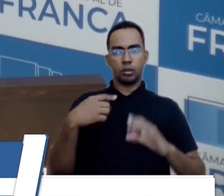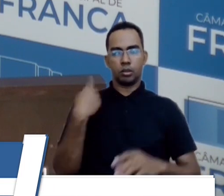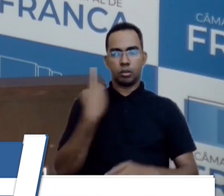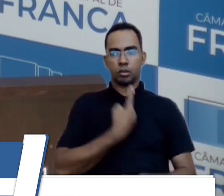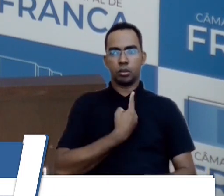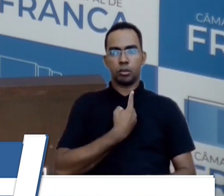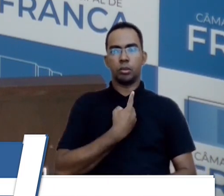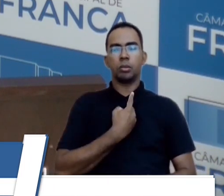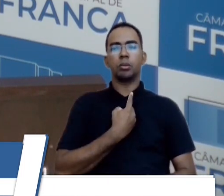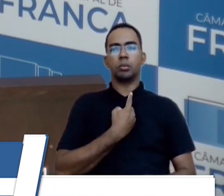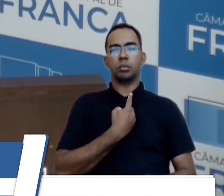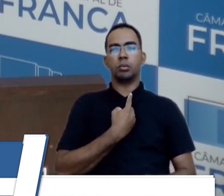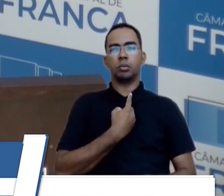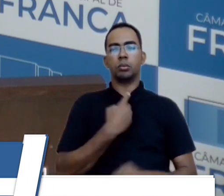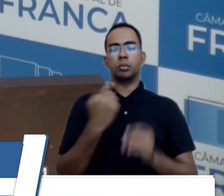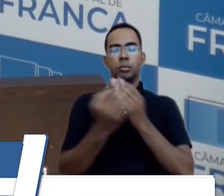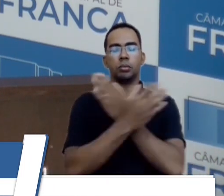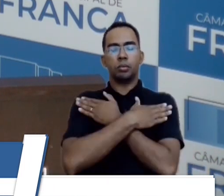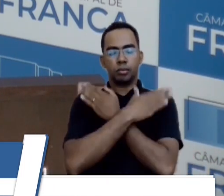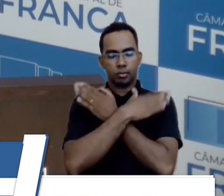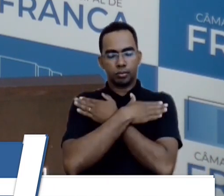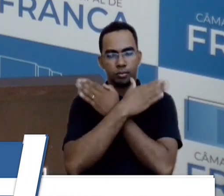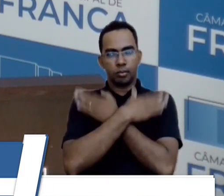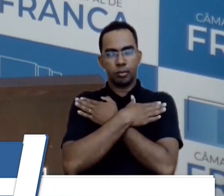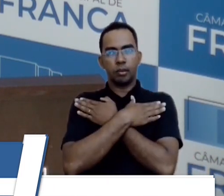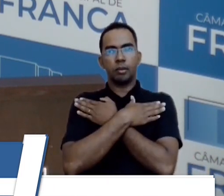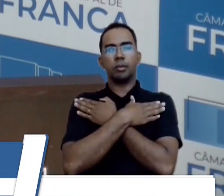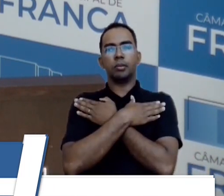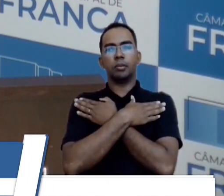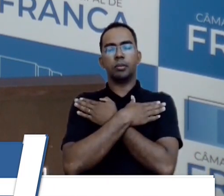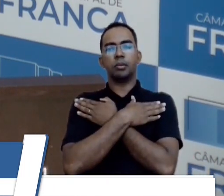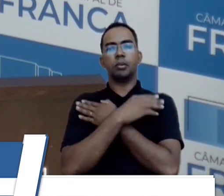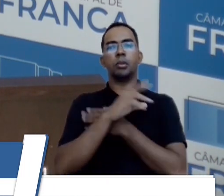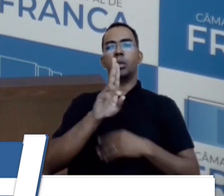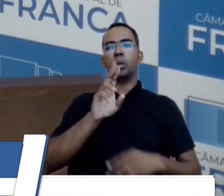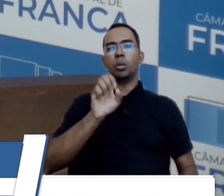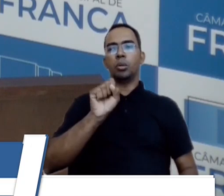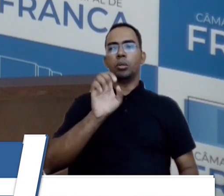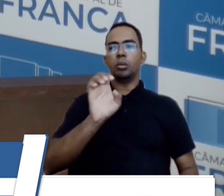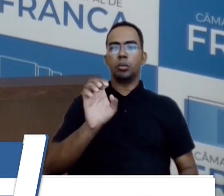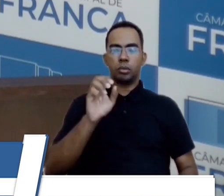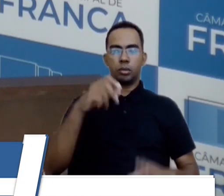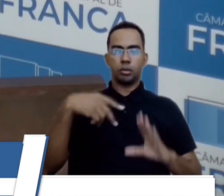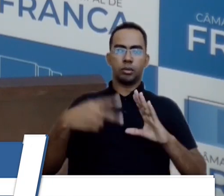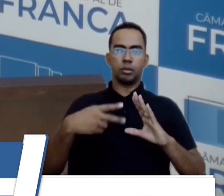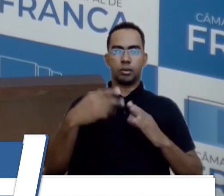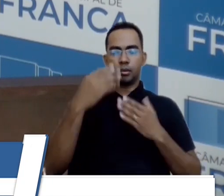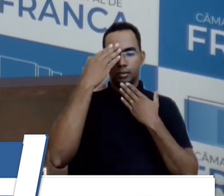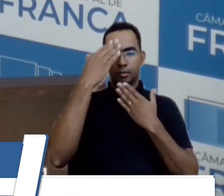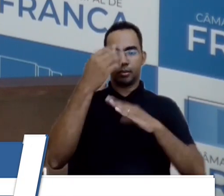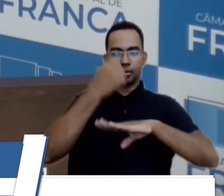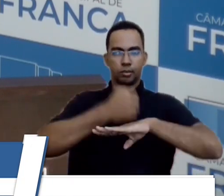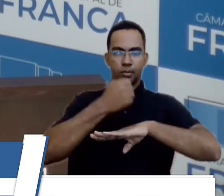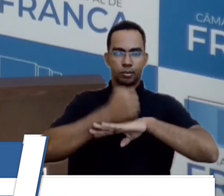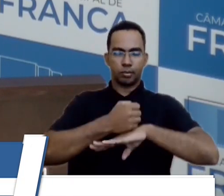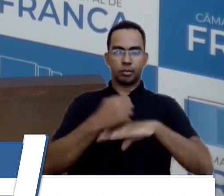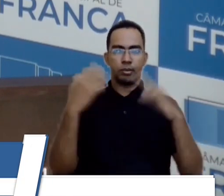sinceros abraços e considerações da USE Intermunicipal de Franca. Obrigado.